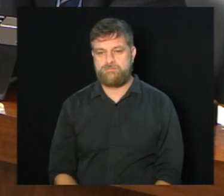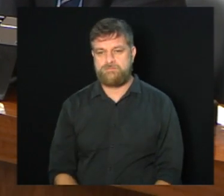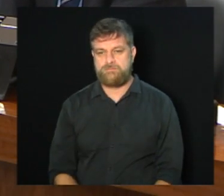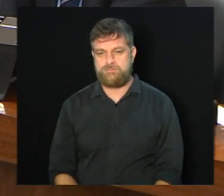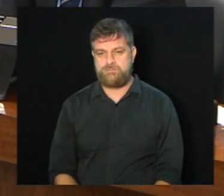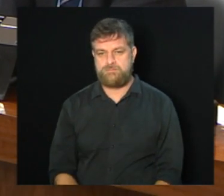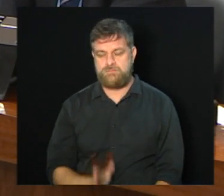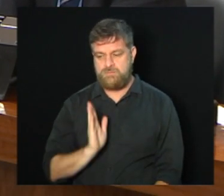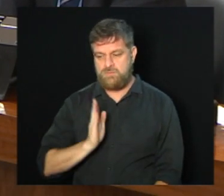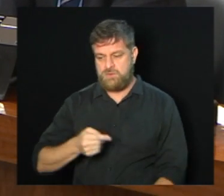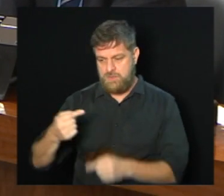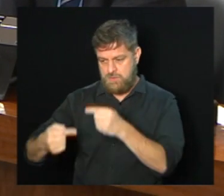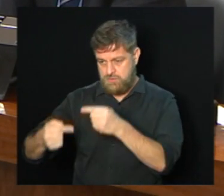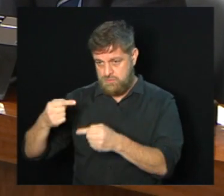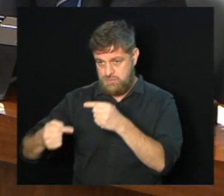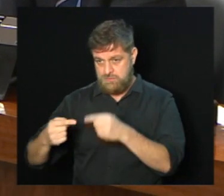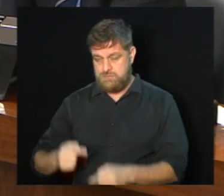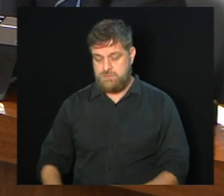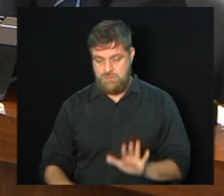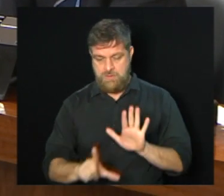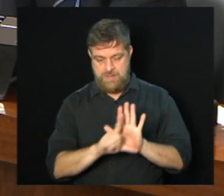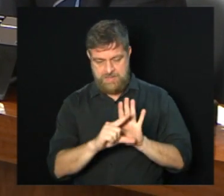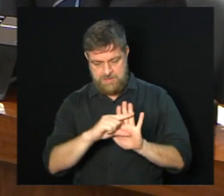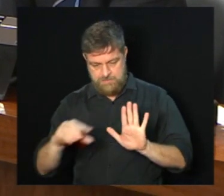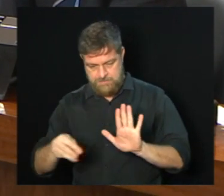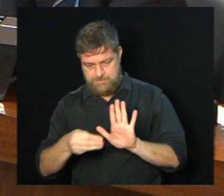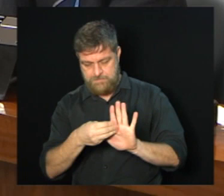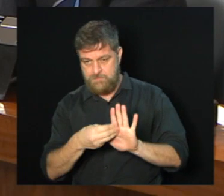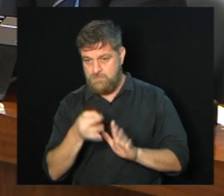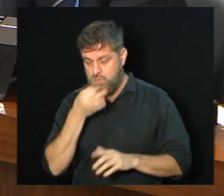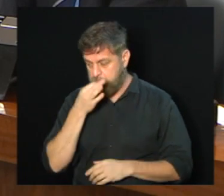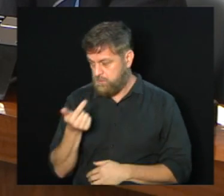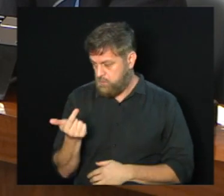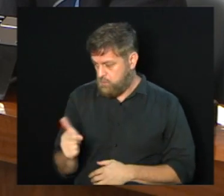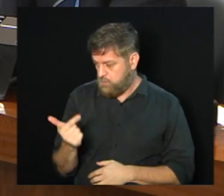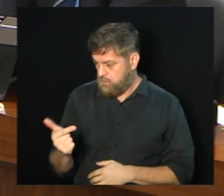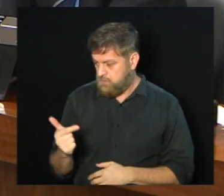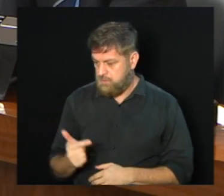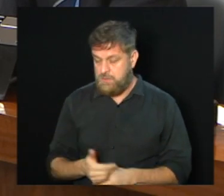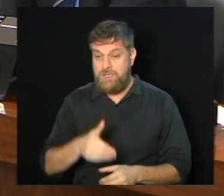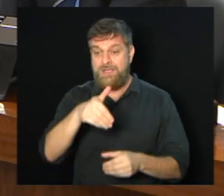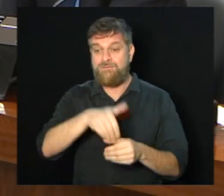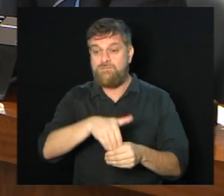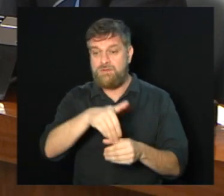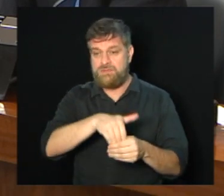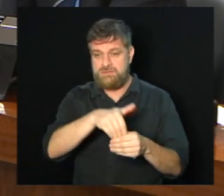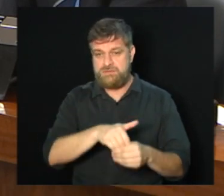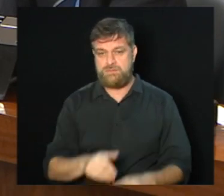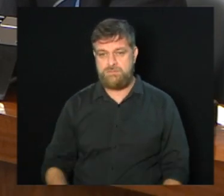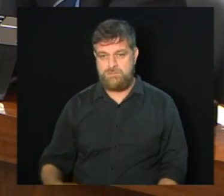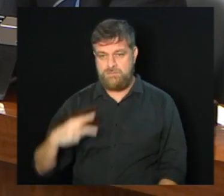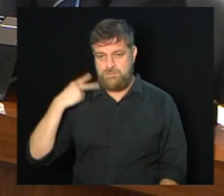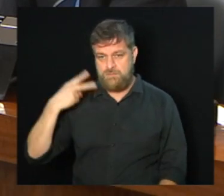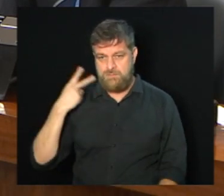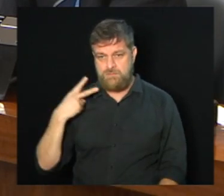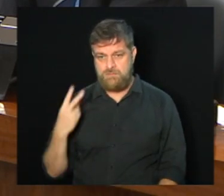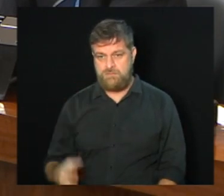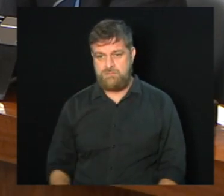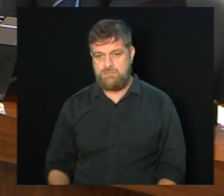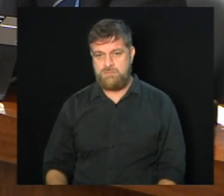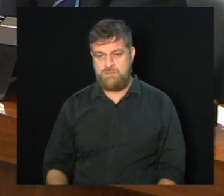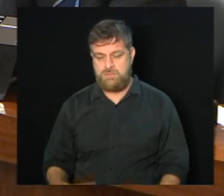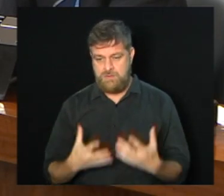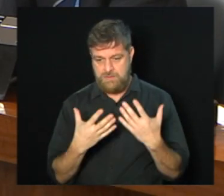já discutimos o projeto e a emenda, não havendo mais vereadores inscritos, o projeto vai à votação. Vereadores favoráveis ao